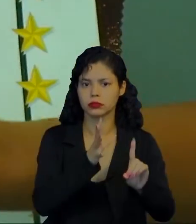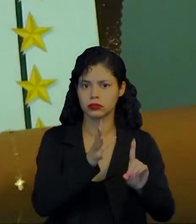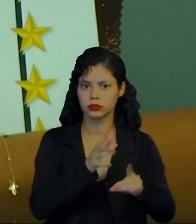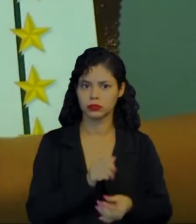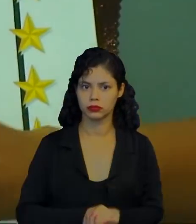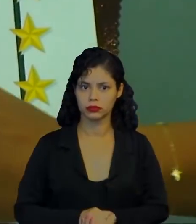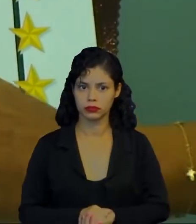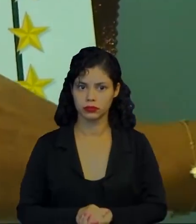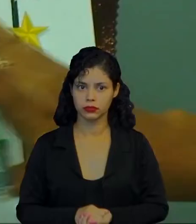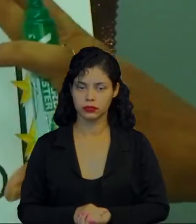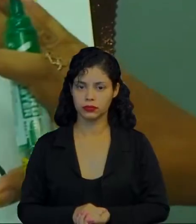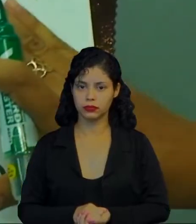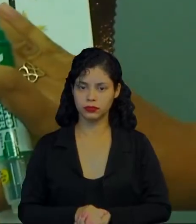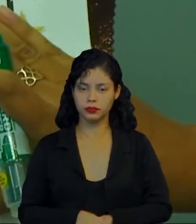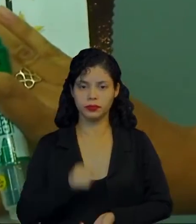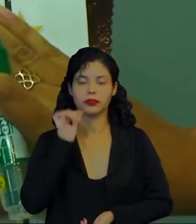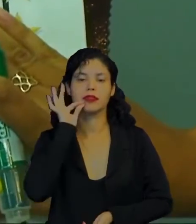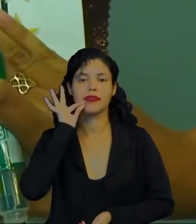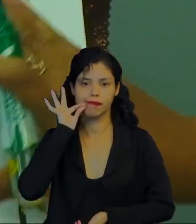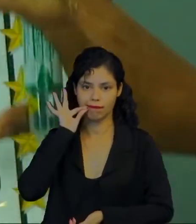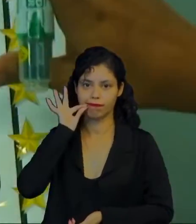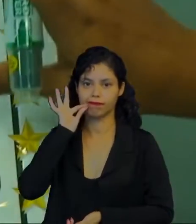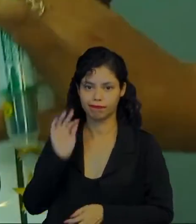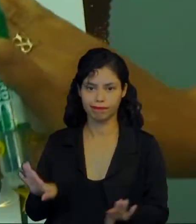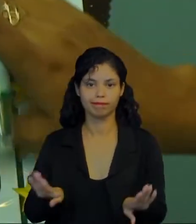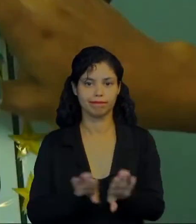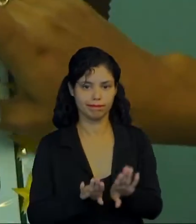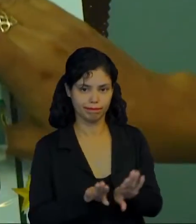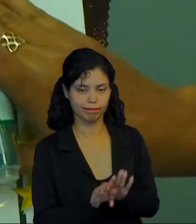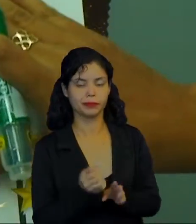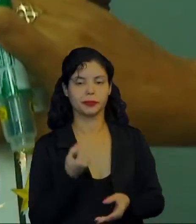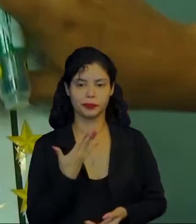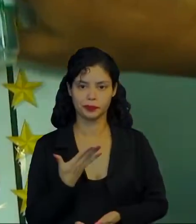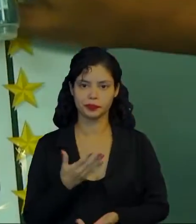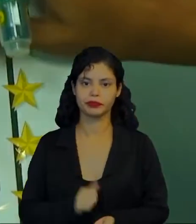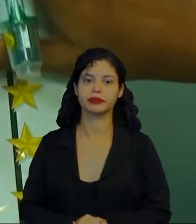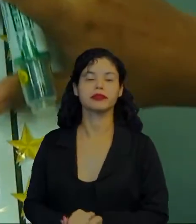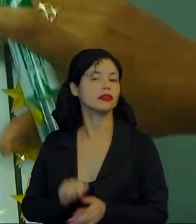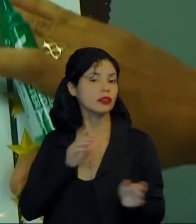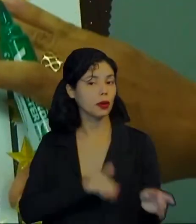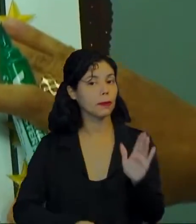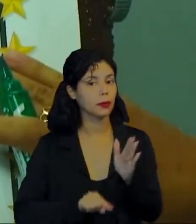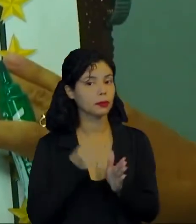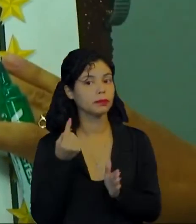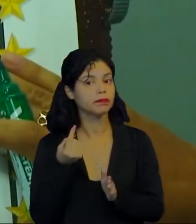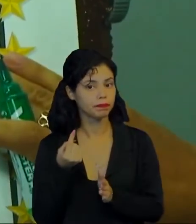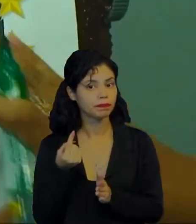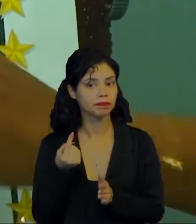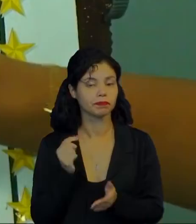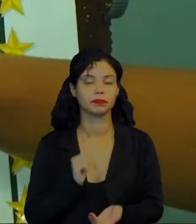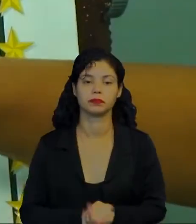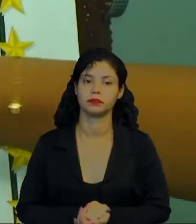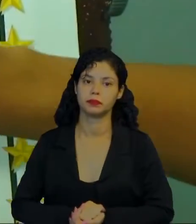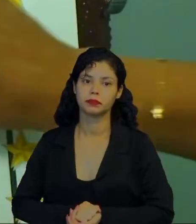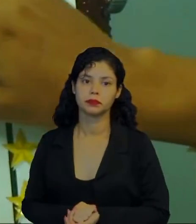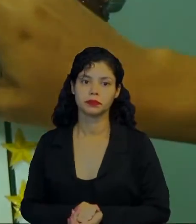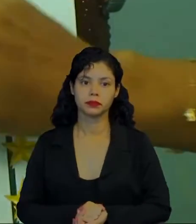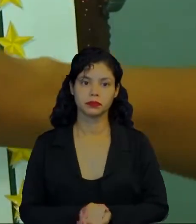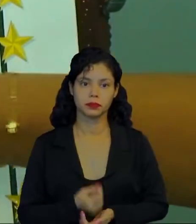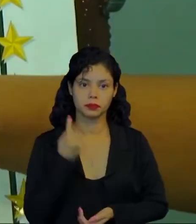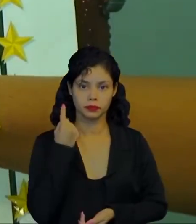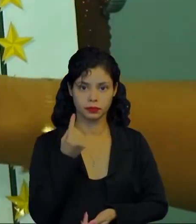verso. No matuto, outro verso. Então, essa primeira parte do nosso texto tem